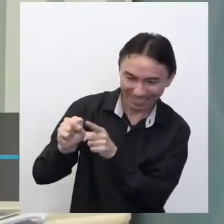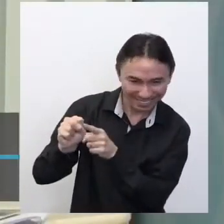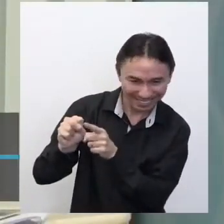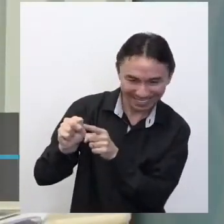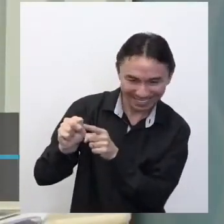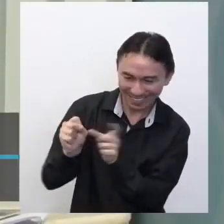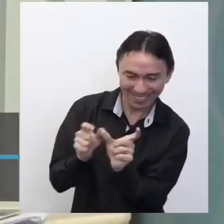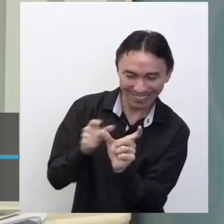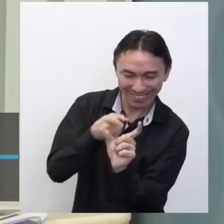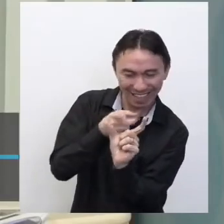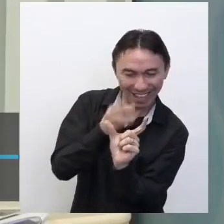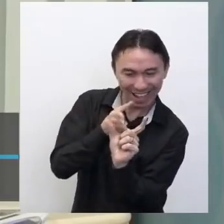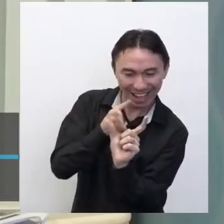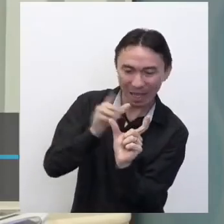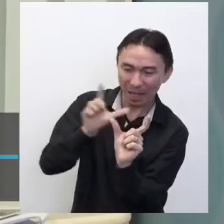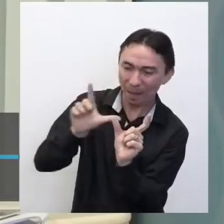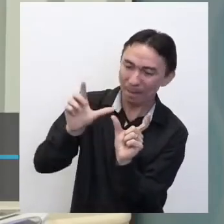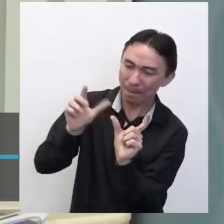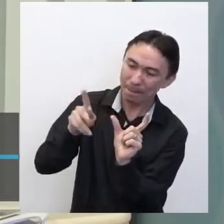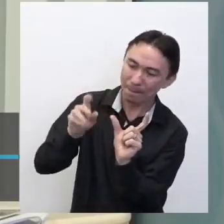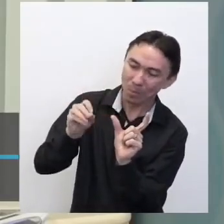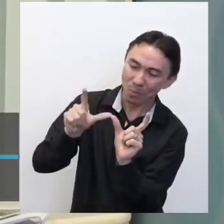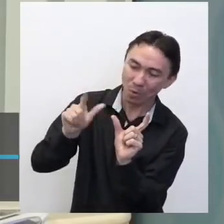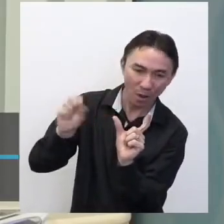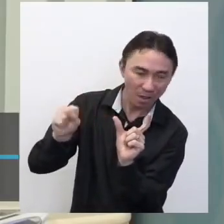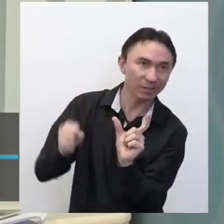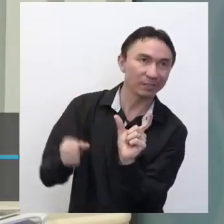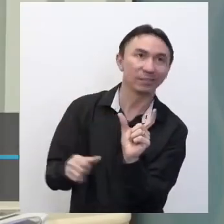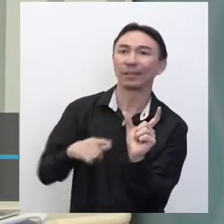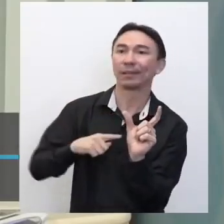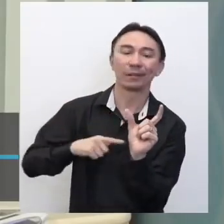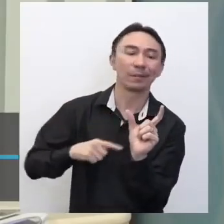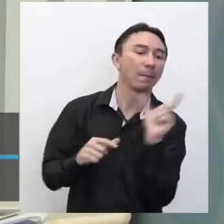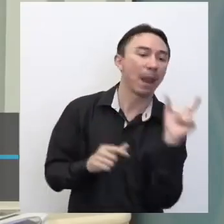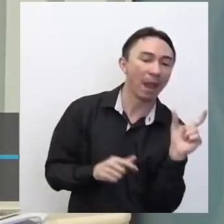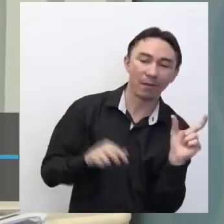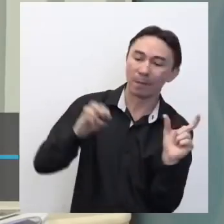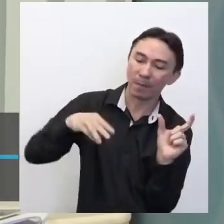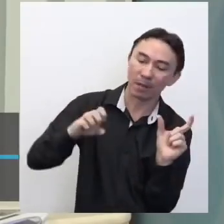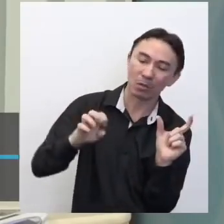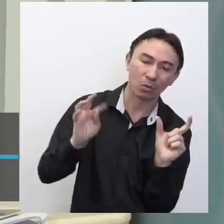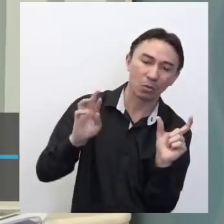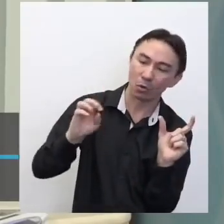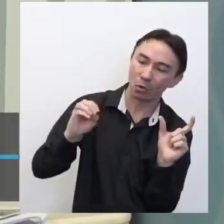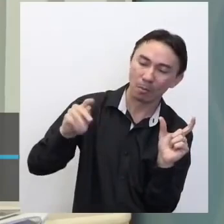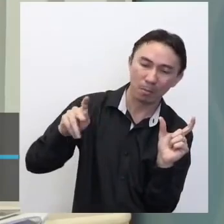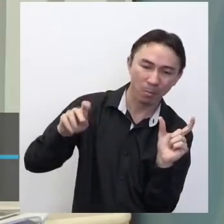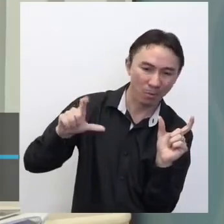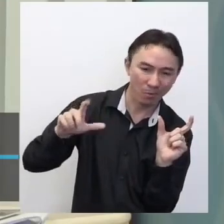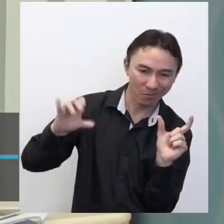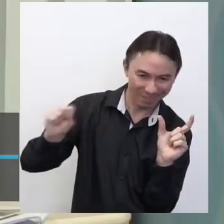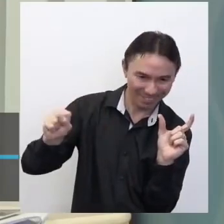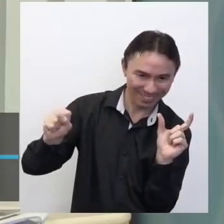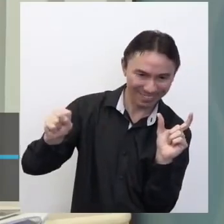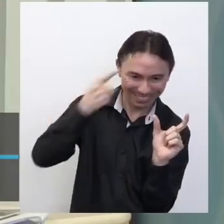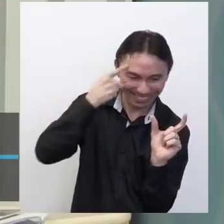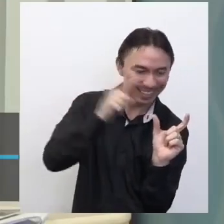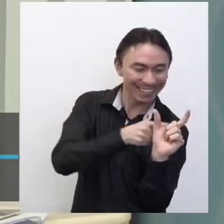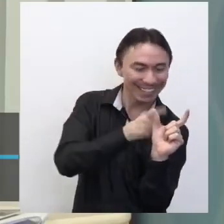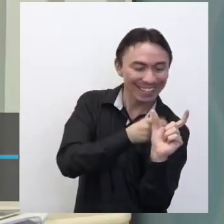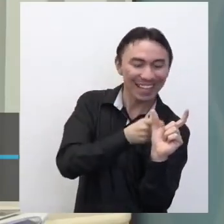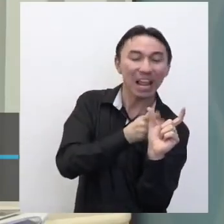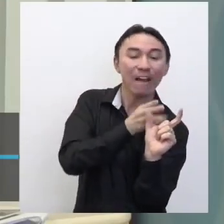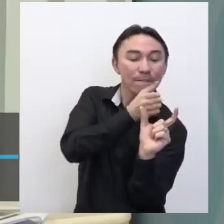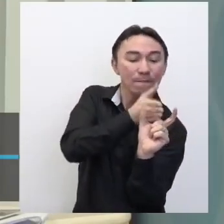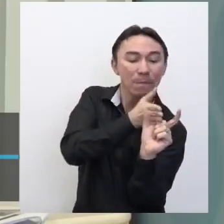gente forma palavras como metrópole ou cosmopolita, né? A gente ainda utiliza esse